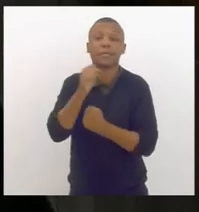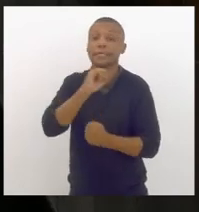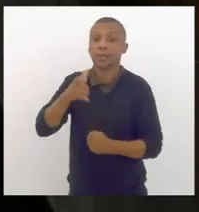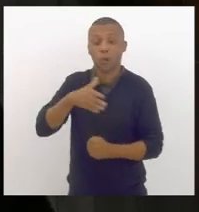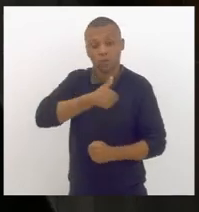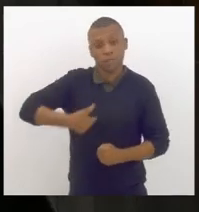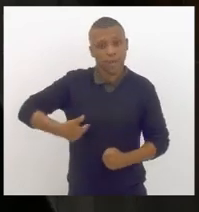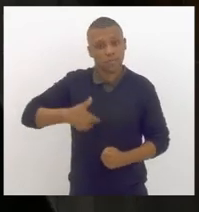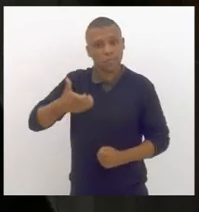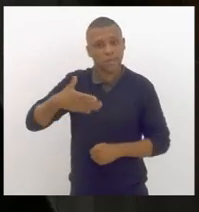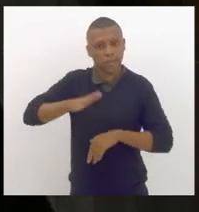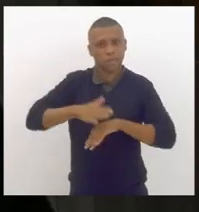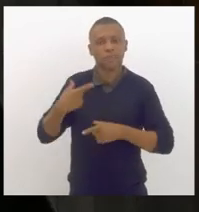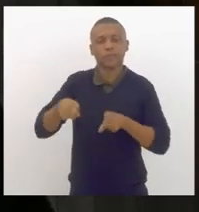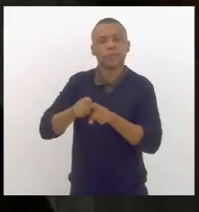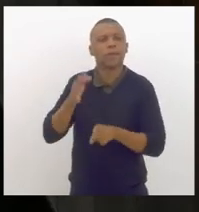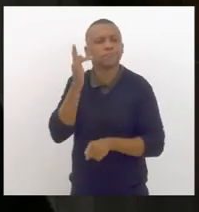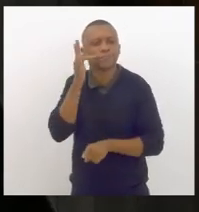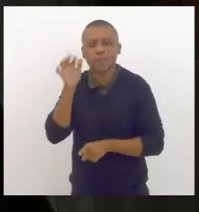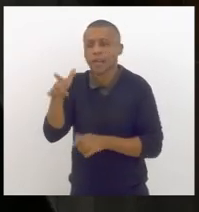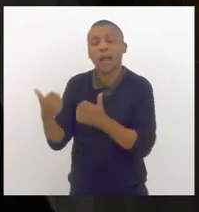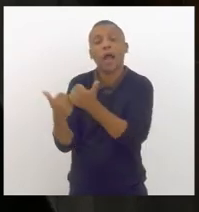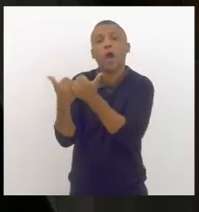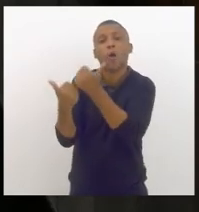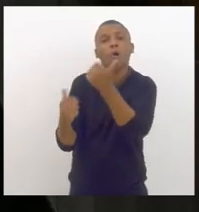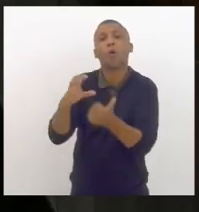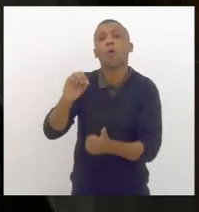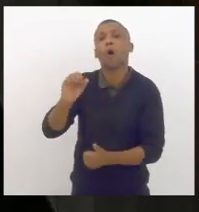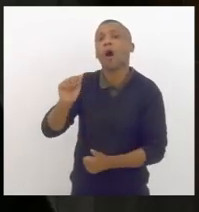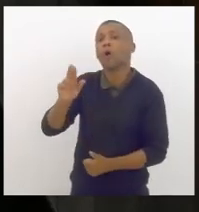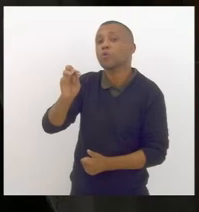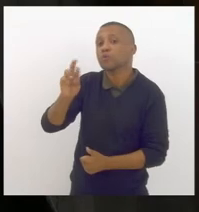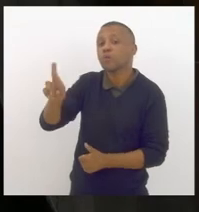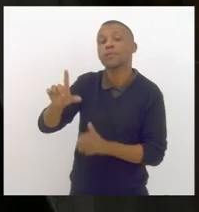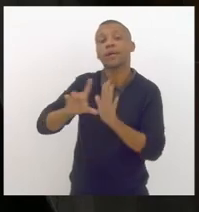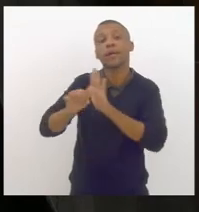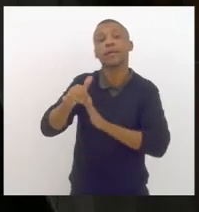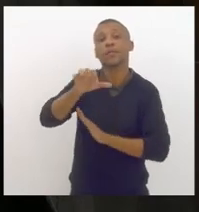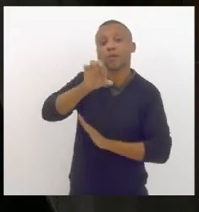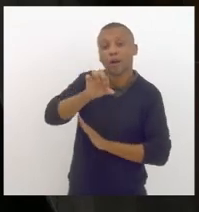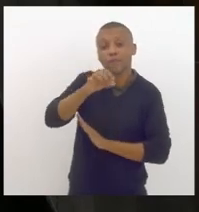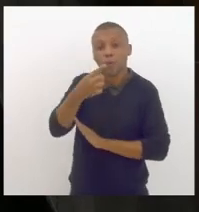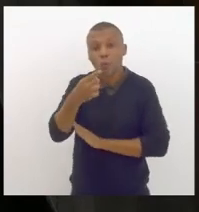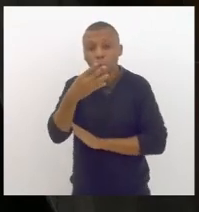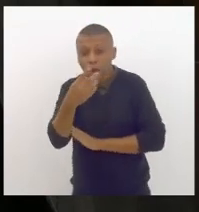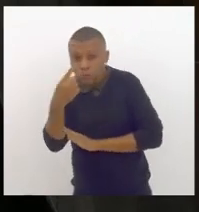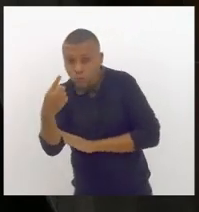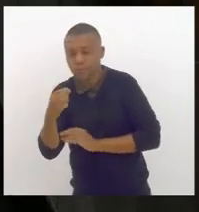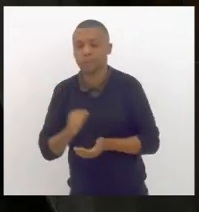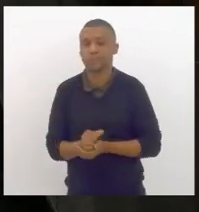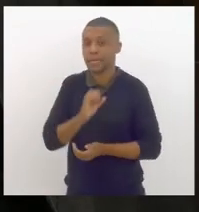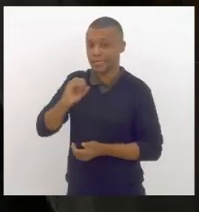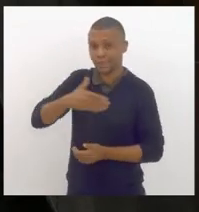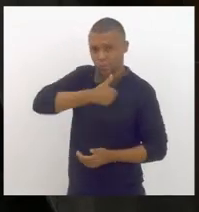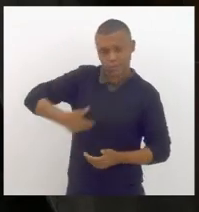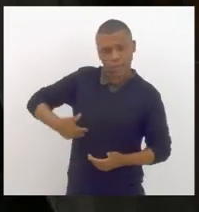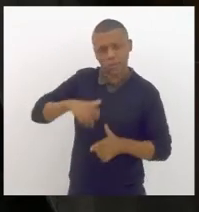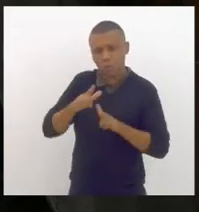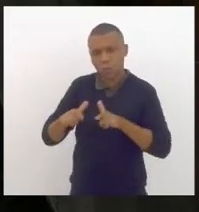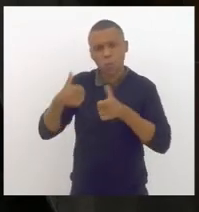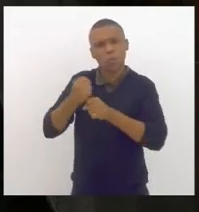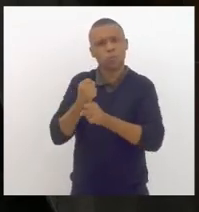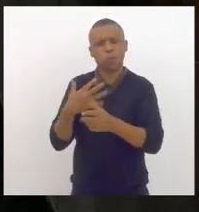Serafini, que também é coautor da 9141, se o Estado quisesse, ao longo desses anos, ter uma política,